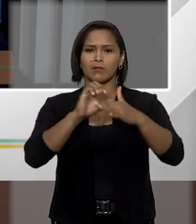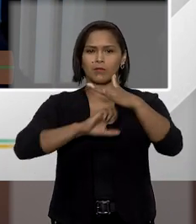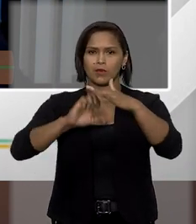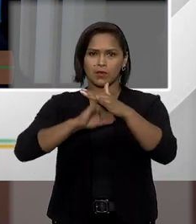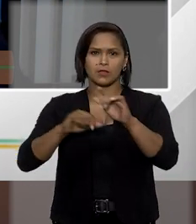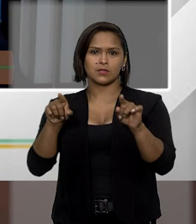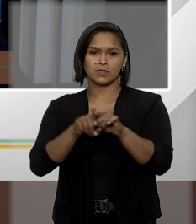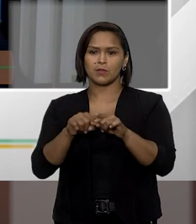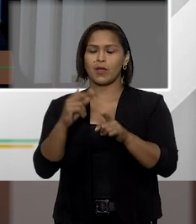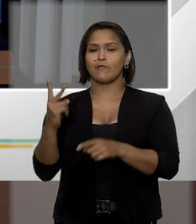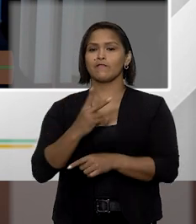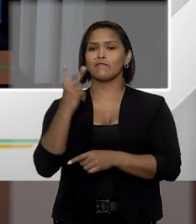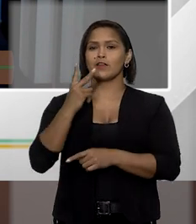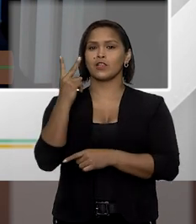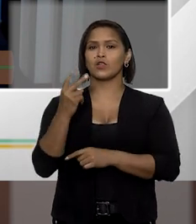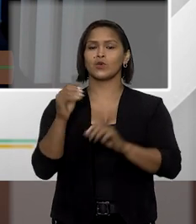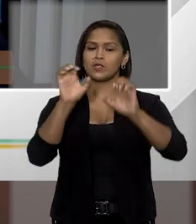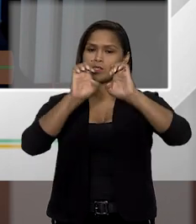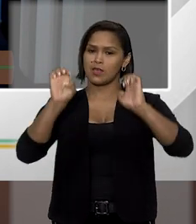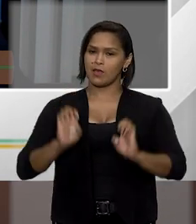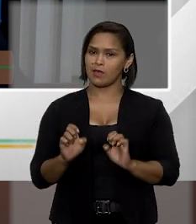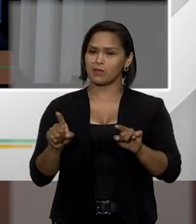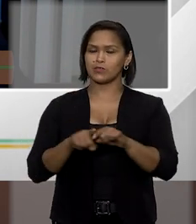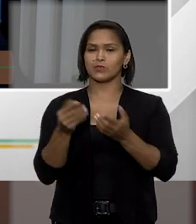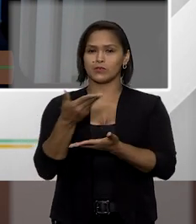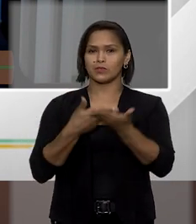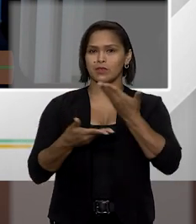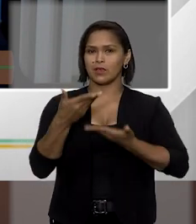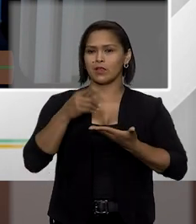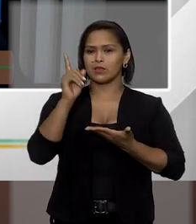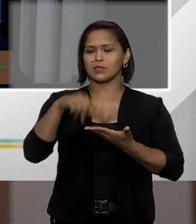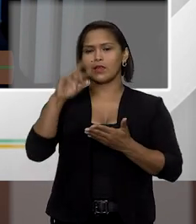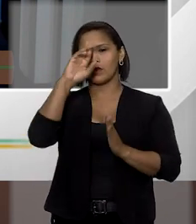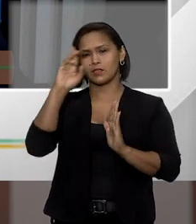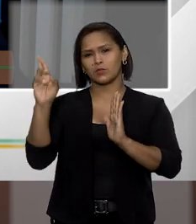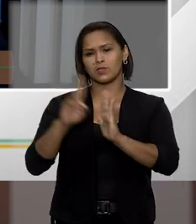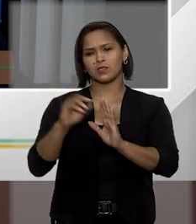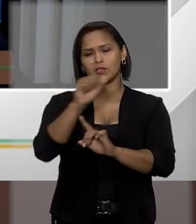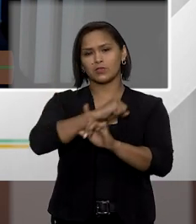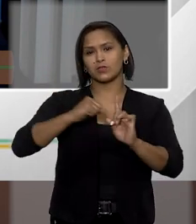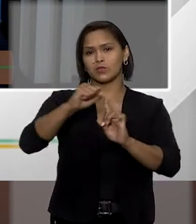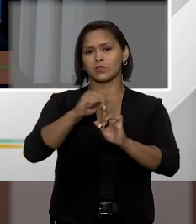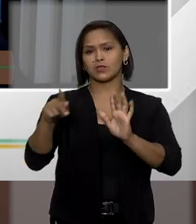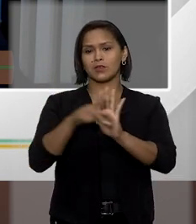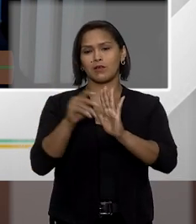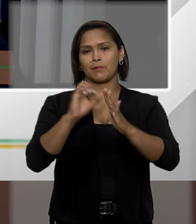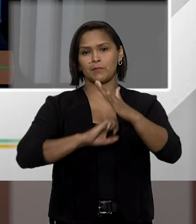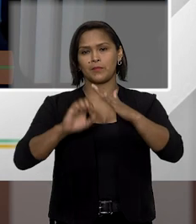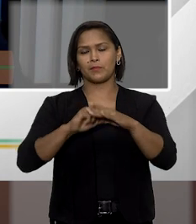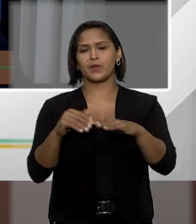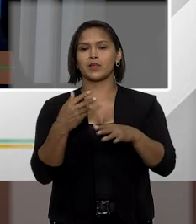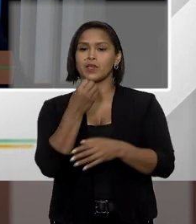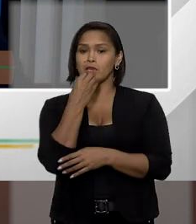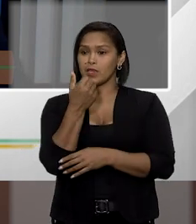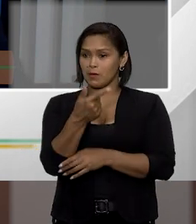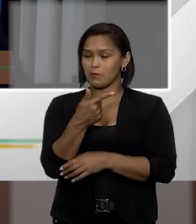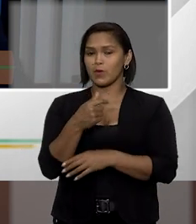algumas empresas valores éticos, valores relacionados à responsabilidade social da empresa, que agrada